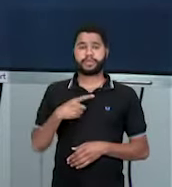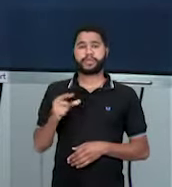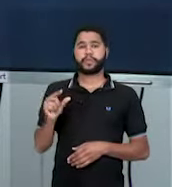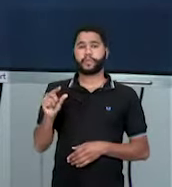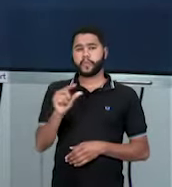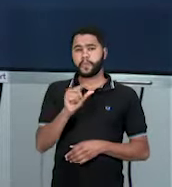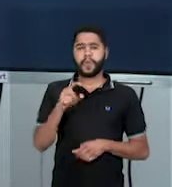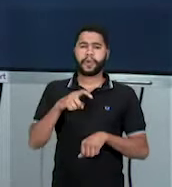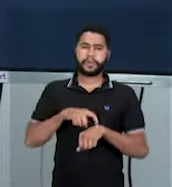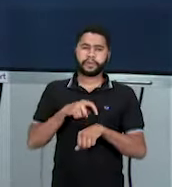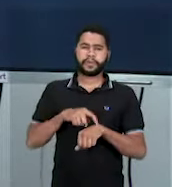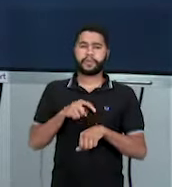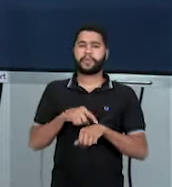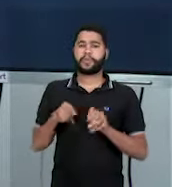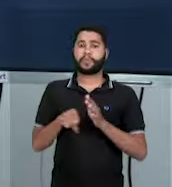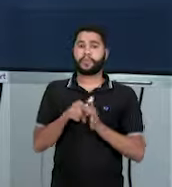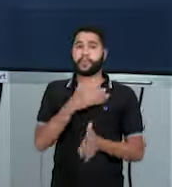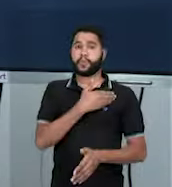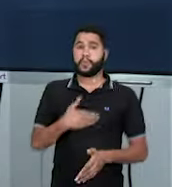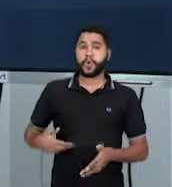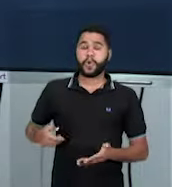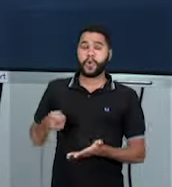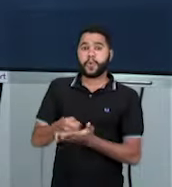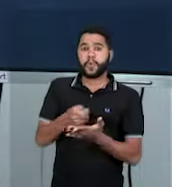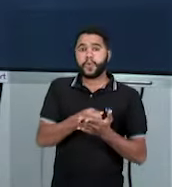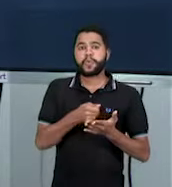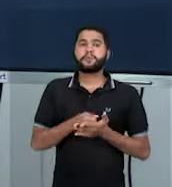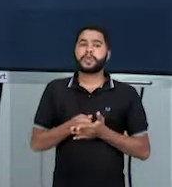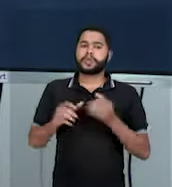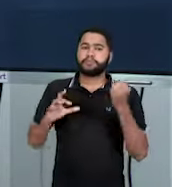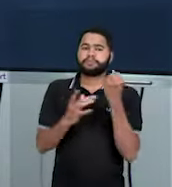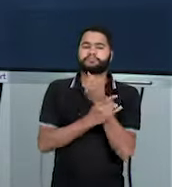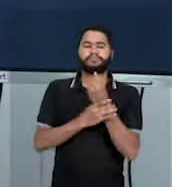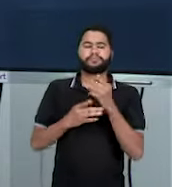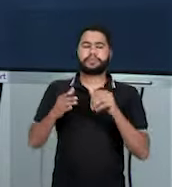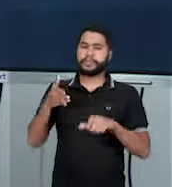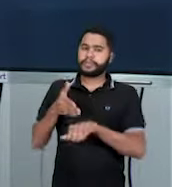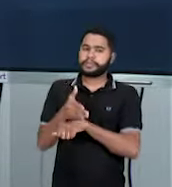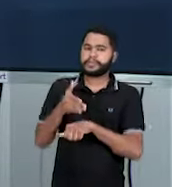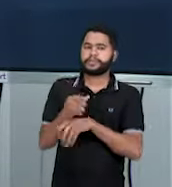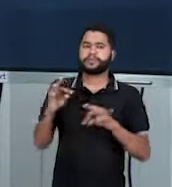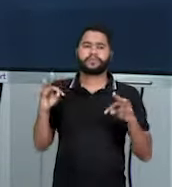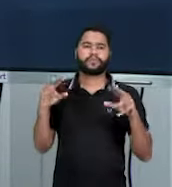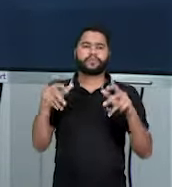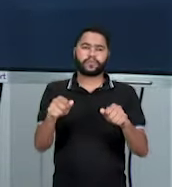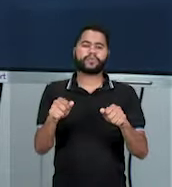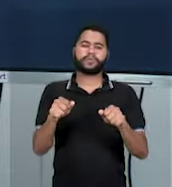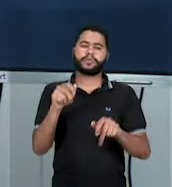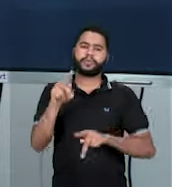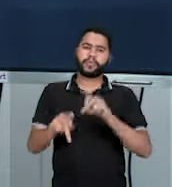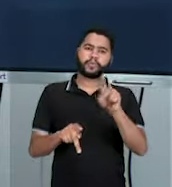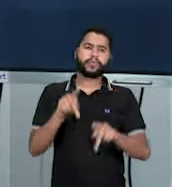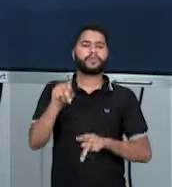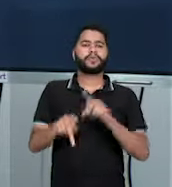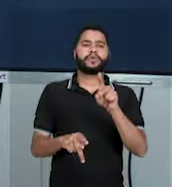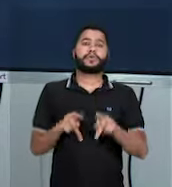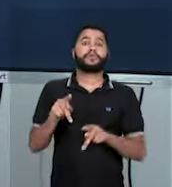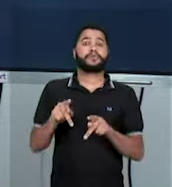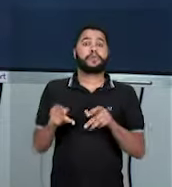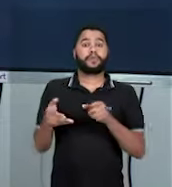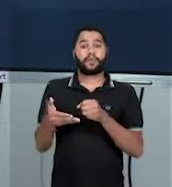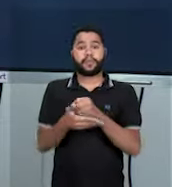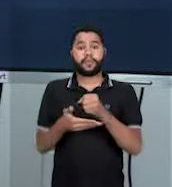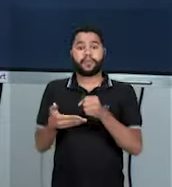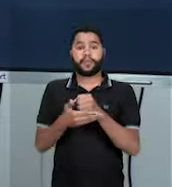que o Estado brasileiro é obrigado a garantir o acesso de toda a população à educação básica, né,